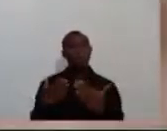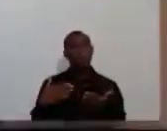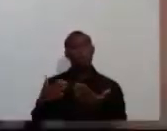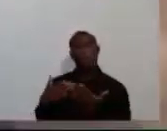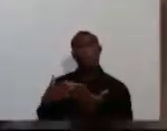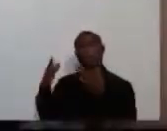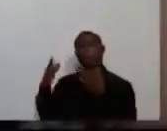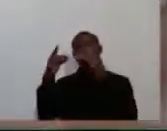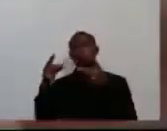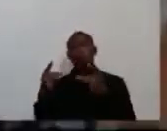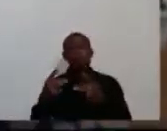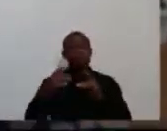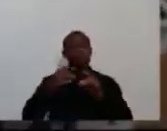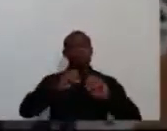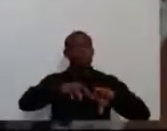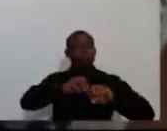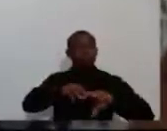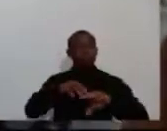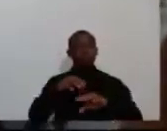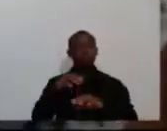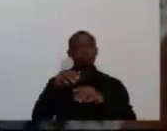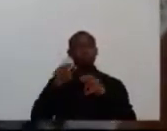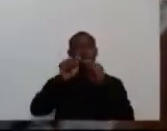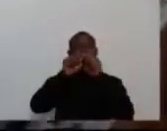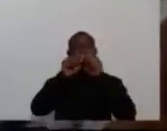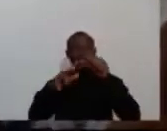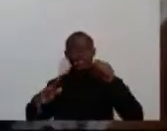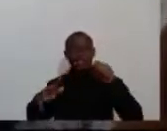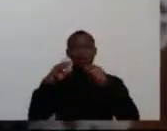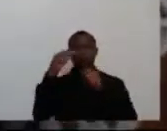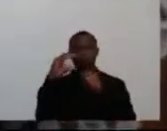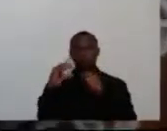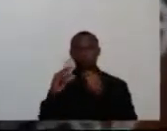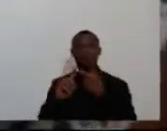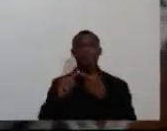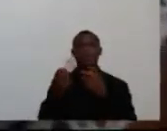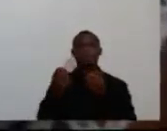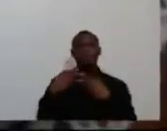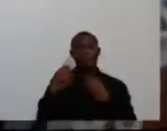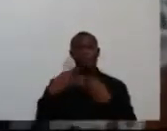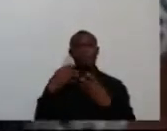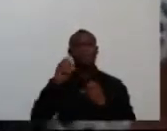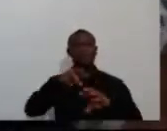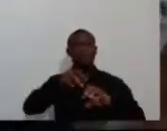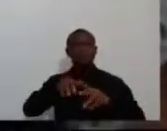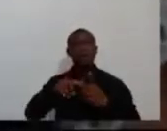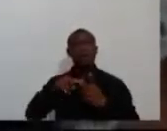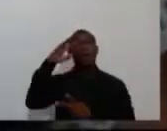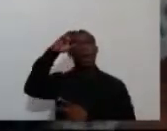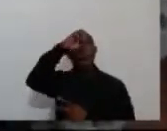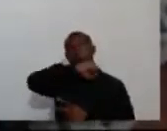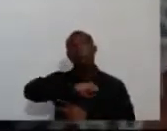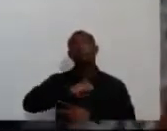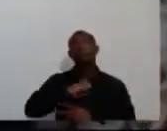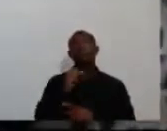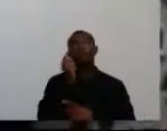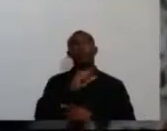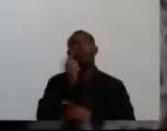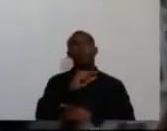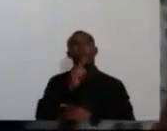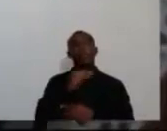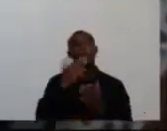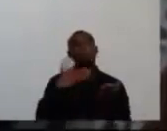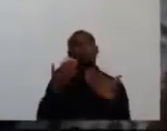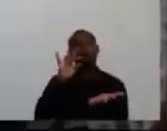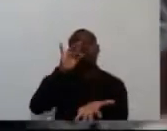de dizer, conversar, fazer ali nossos parágrafos, conversando com o autor, mas eu conversei de verdade com ela, não só com ela, como outros. Como o meu tema